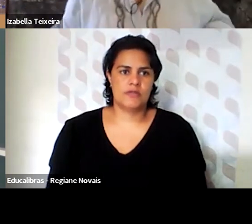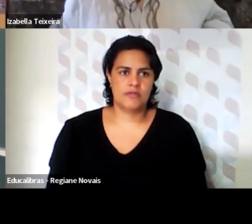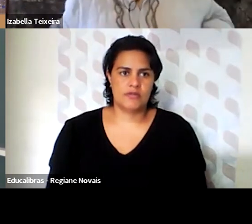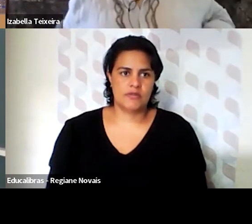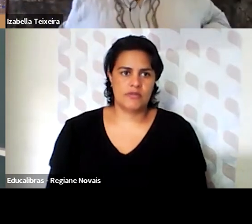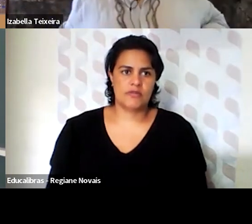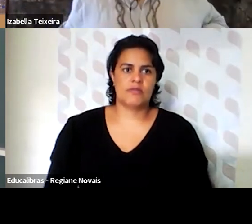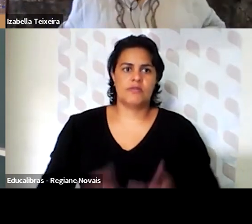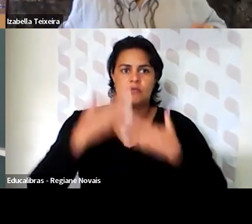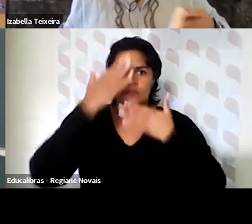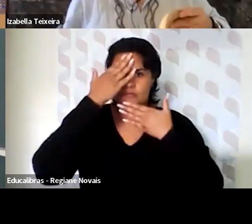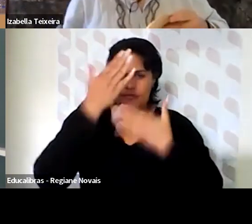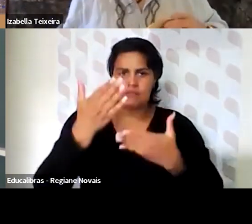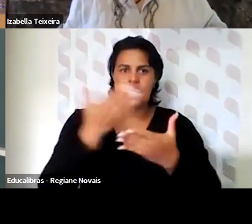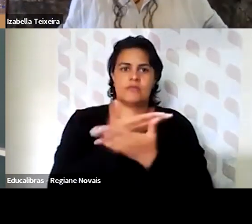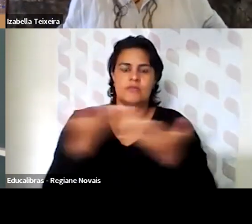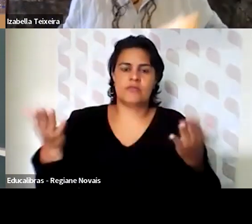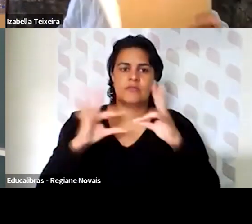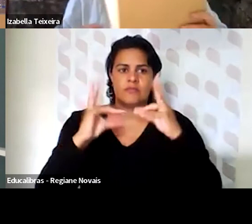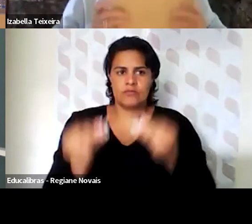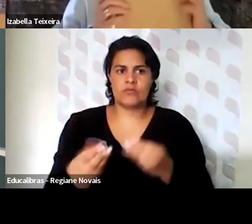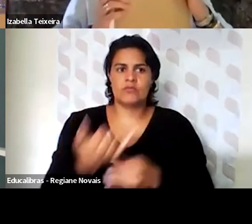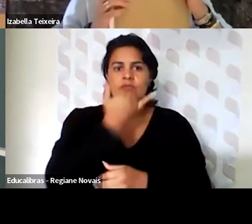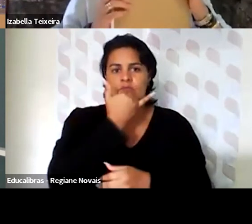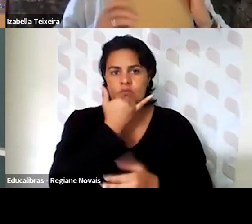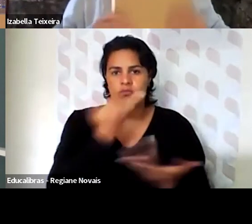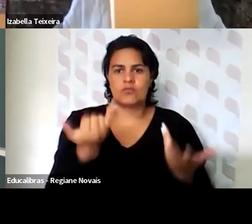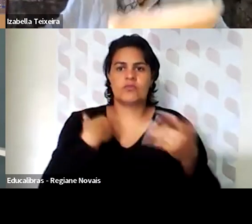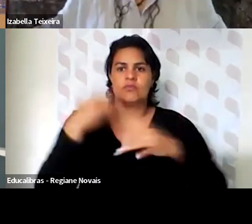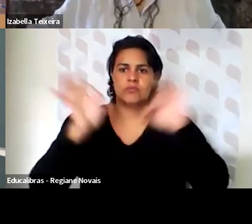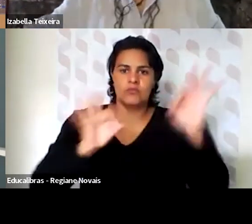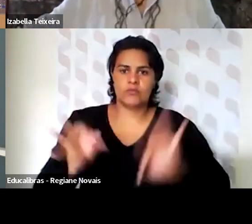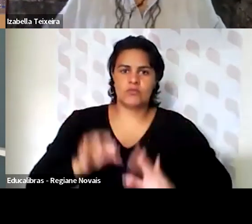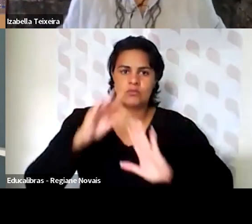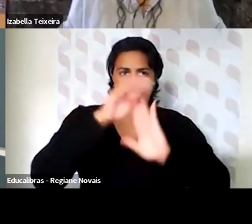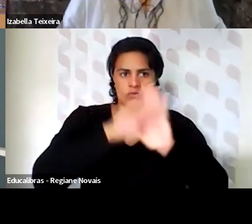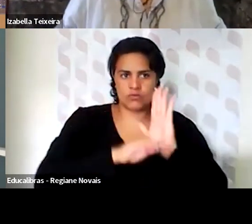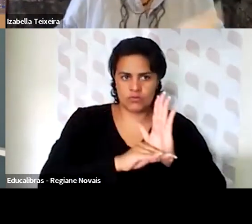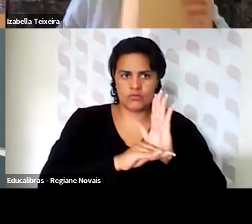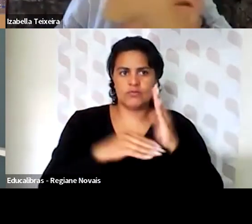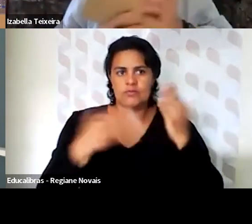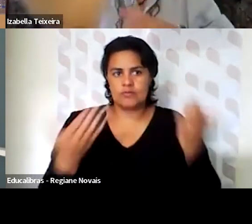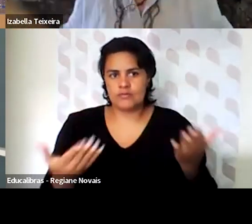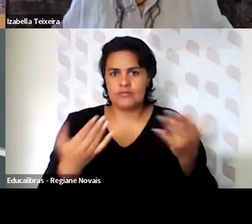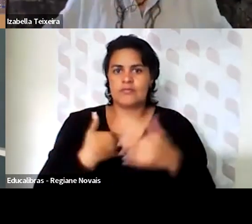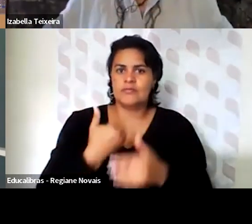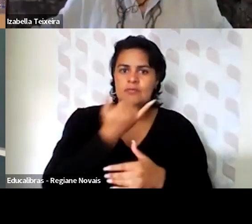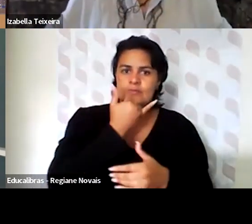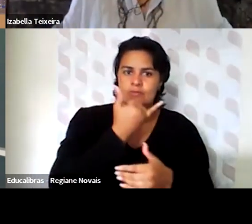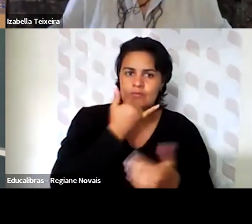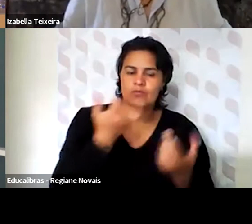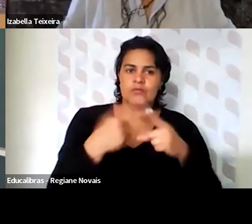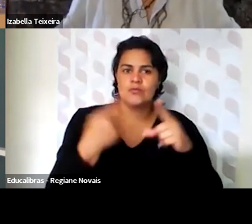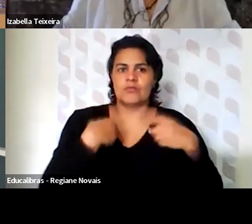Muito obrigada a todos e desculpa pela mudança de programa e por não poderem ter feito todas as perguntas que vocês